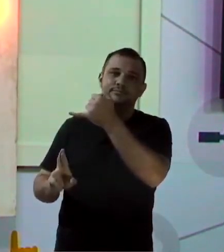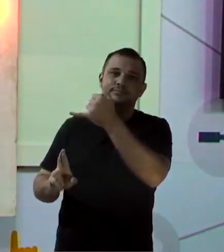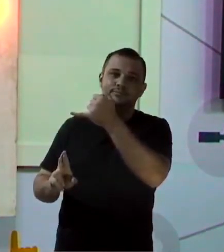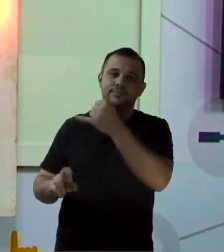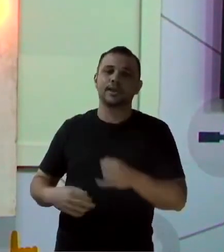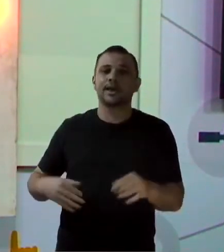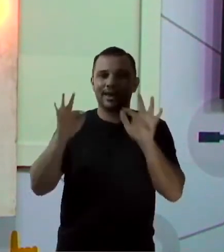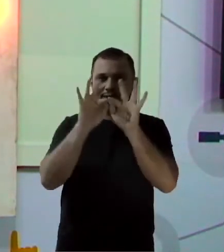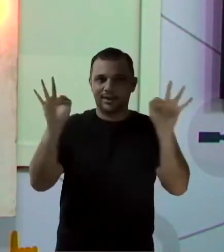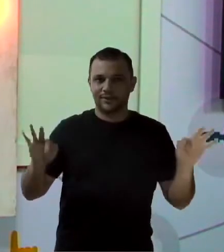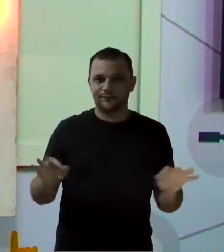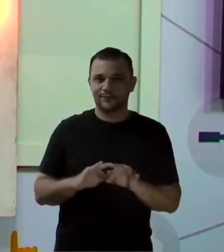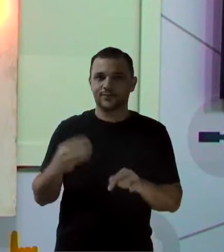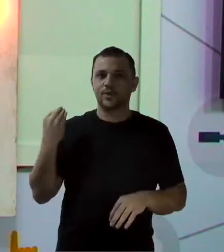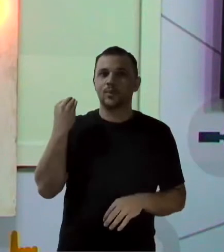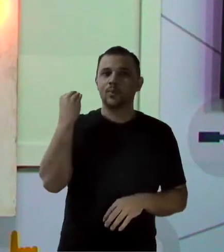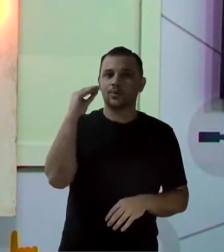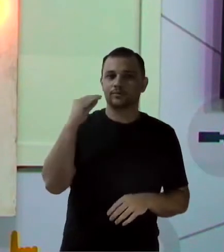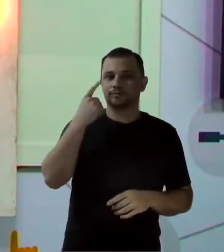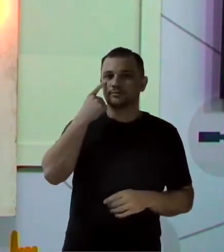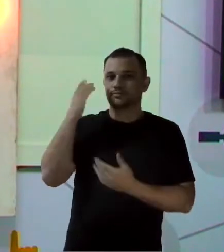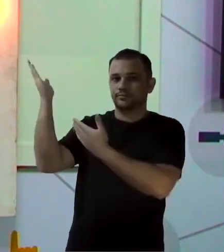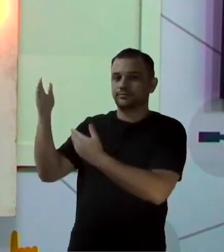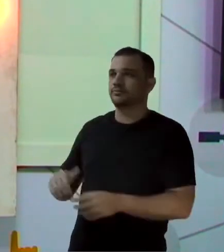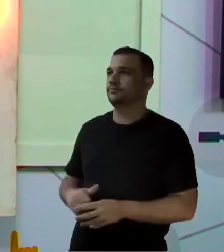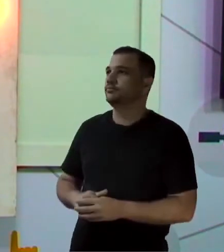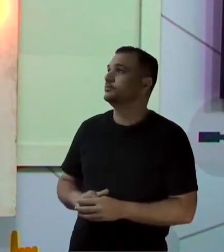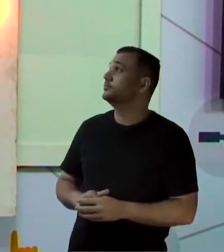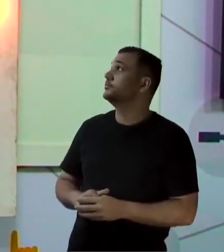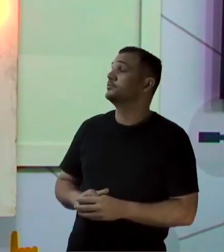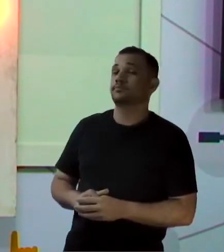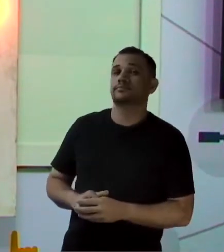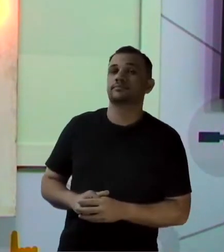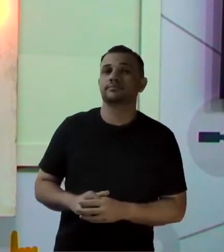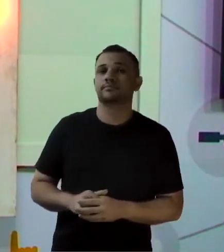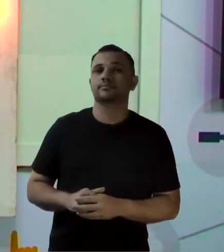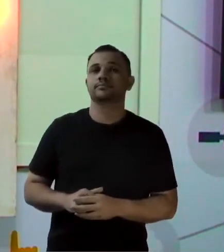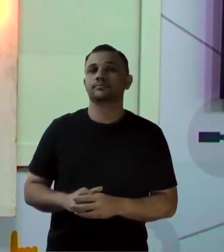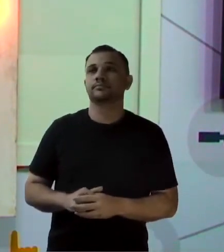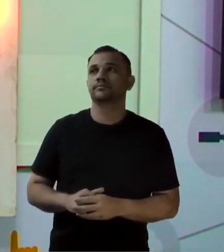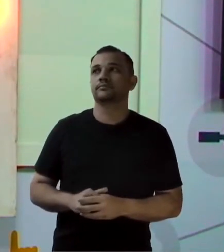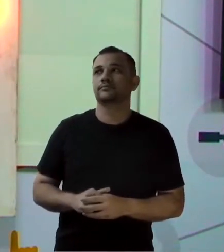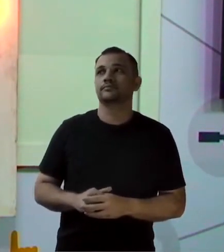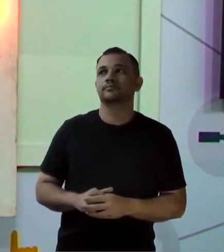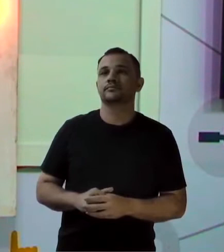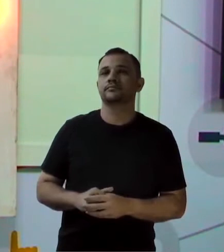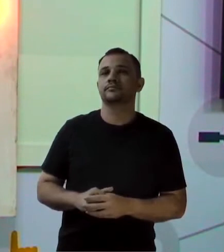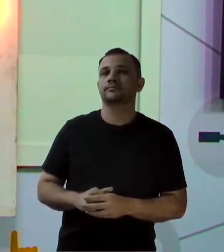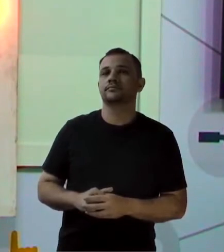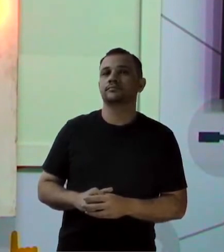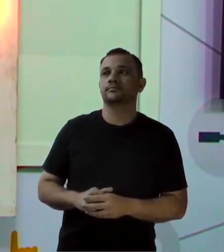para vocês bem aqui, ó, em vermelho. Potência vai ser